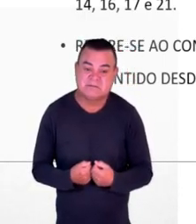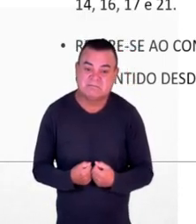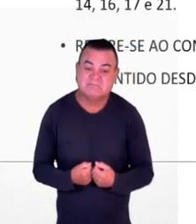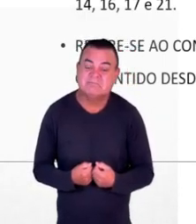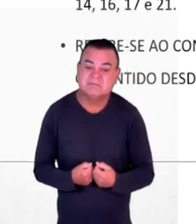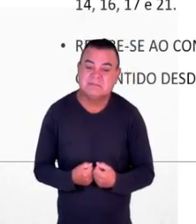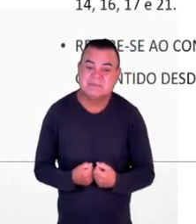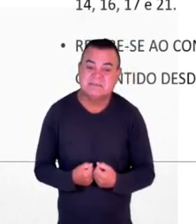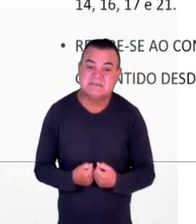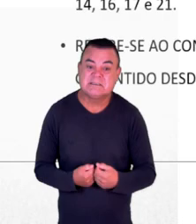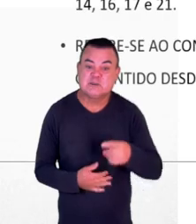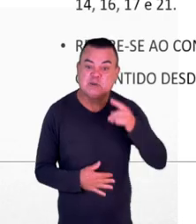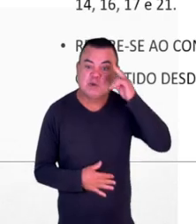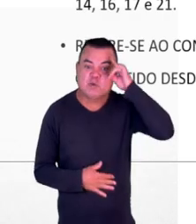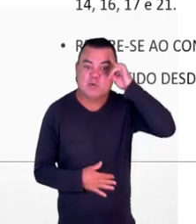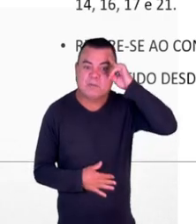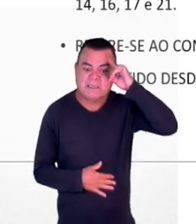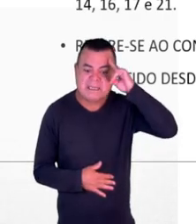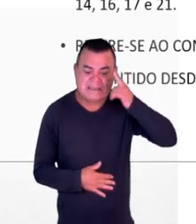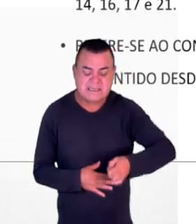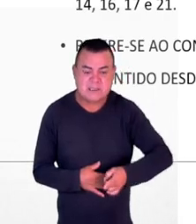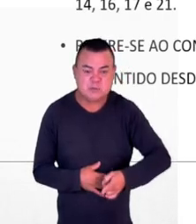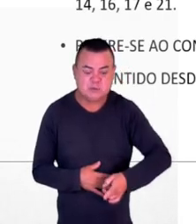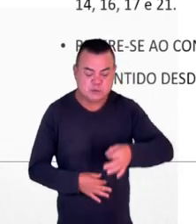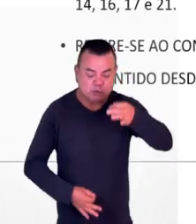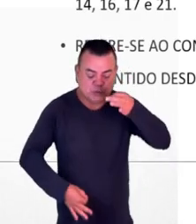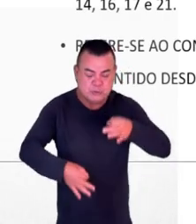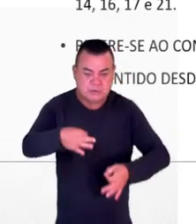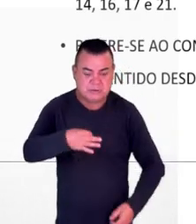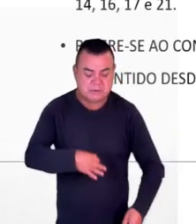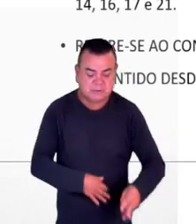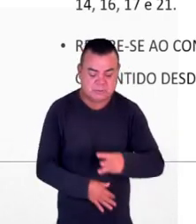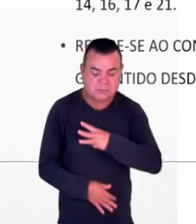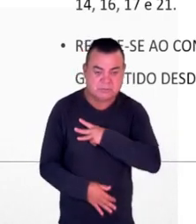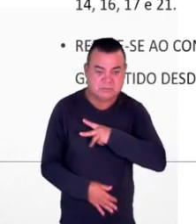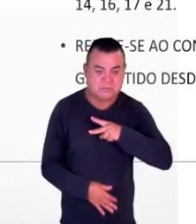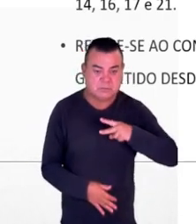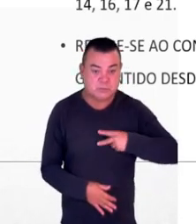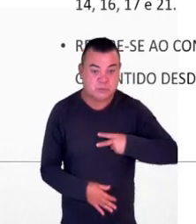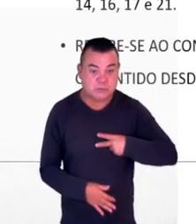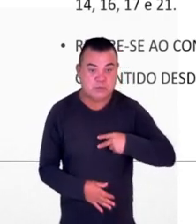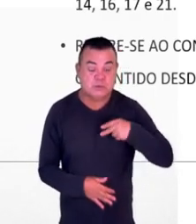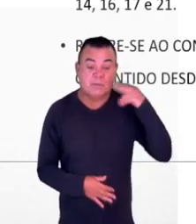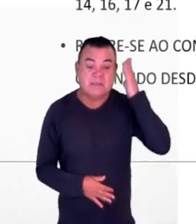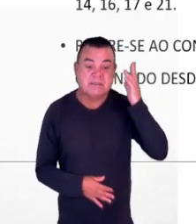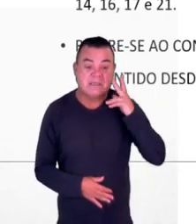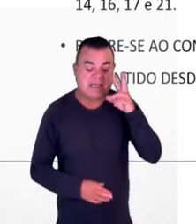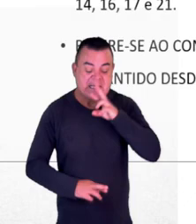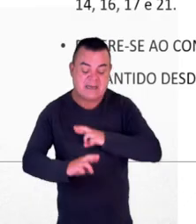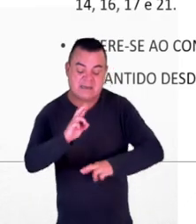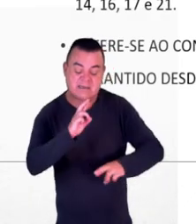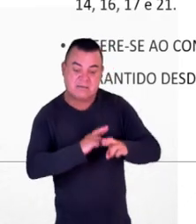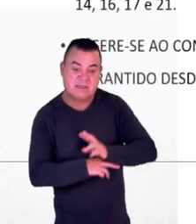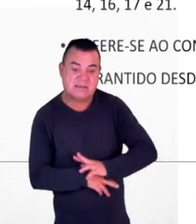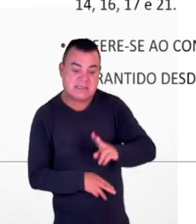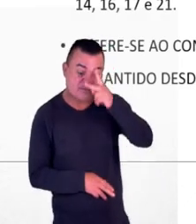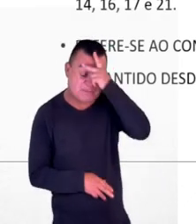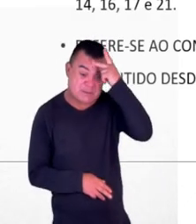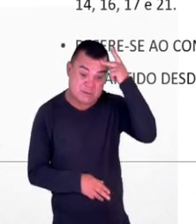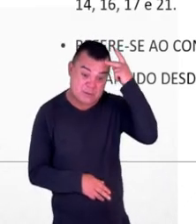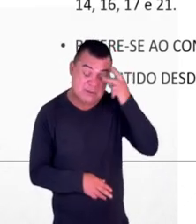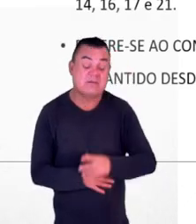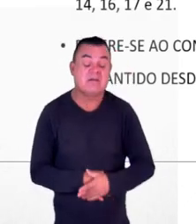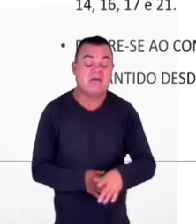estamos falando de obrigação jurídica do Ministério Público brasileiro relativamente às pessoas que passam fome no